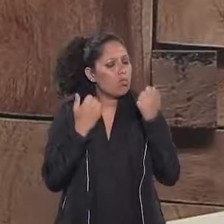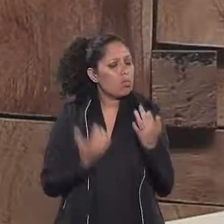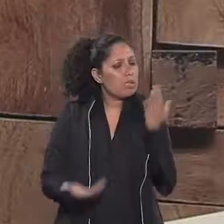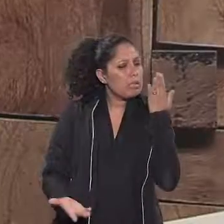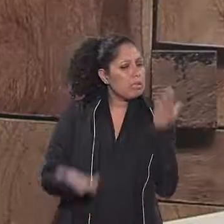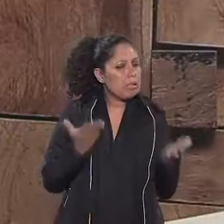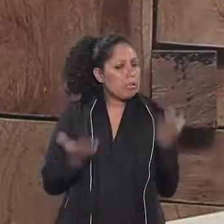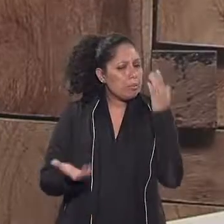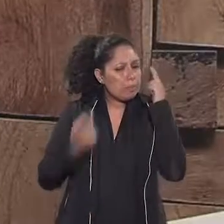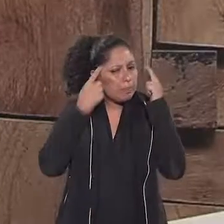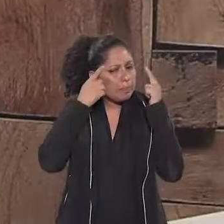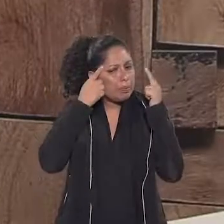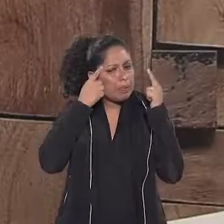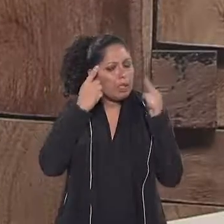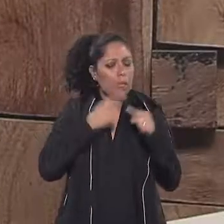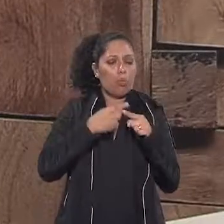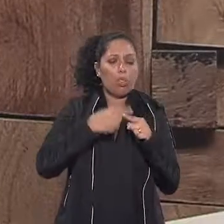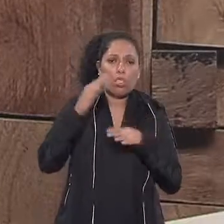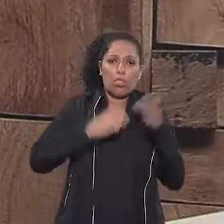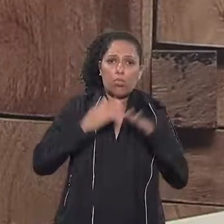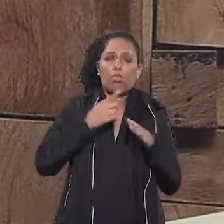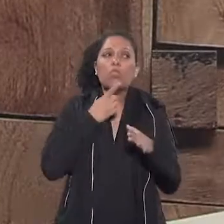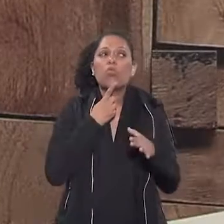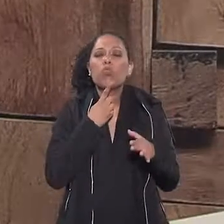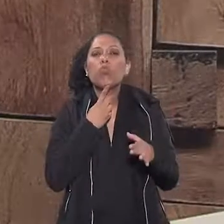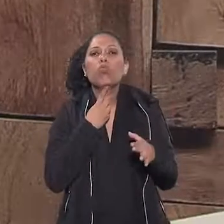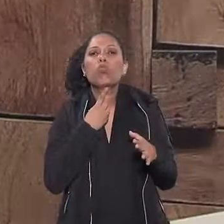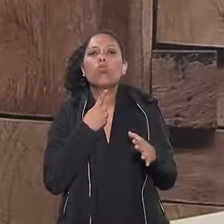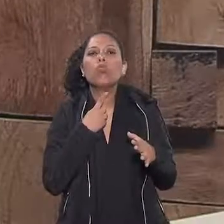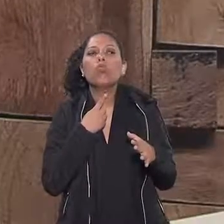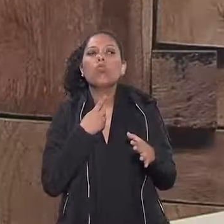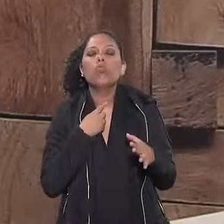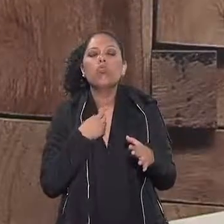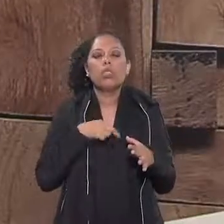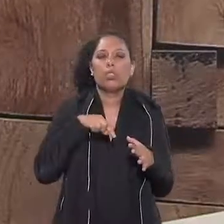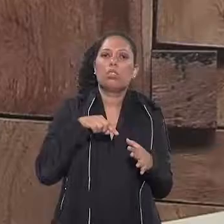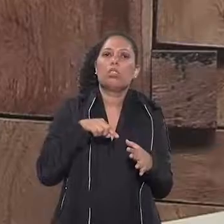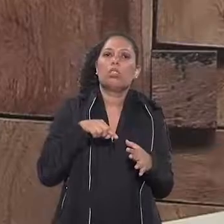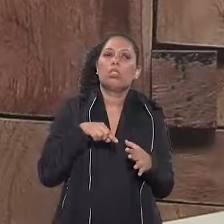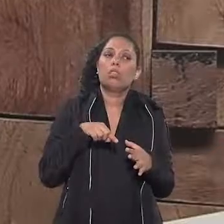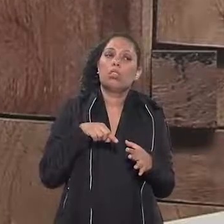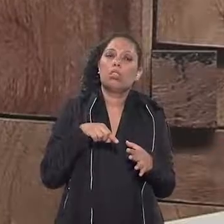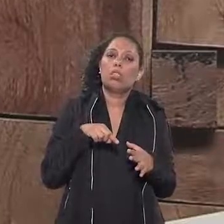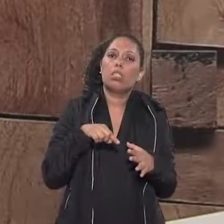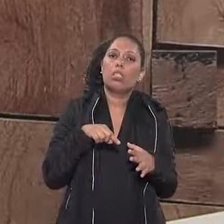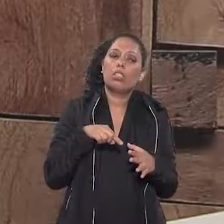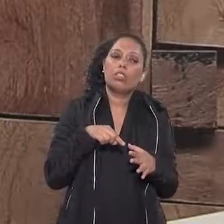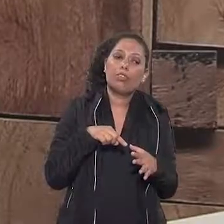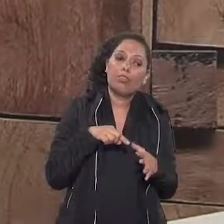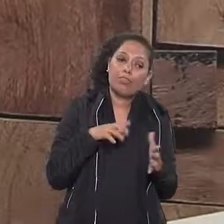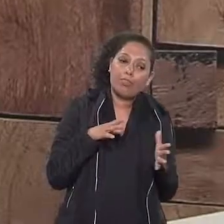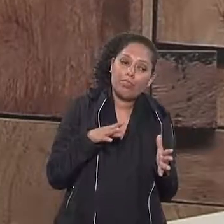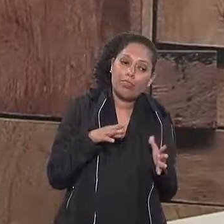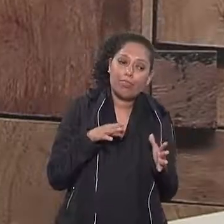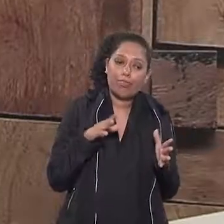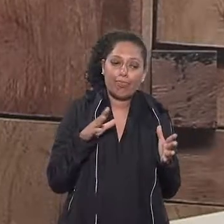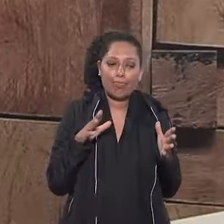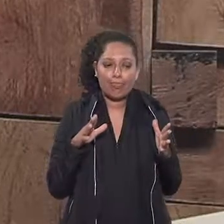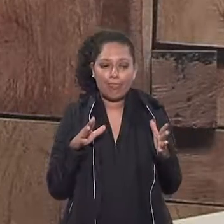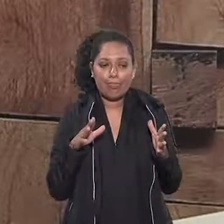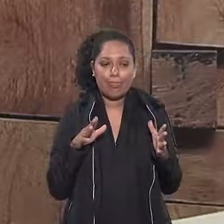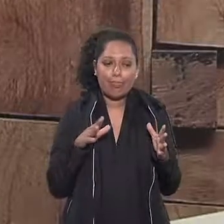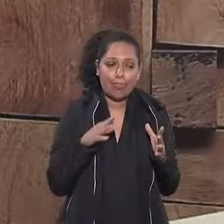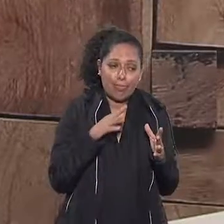às vezes esses desejos, o custo deles, enfim, são desejos que a gente cozinha com um monte